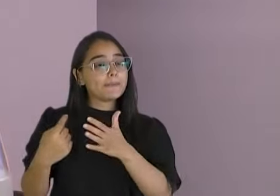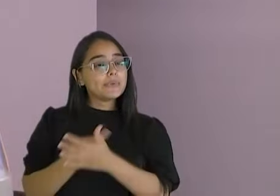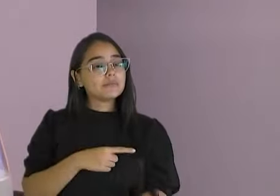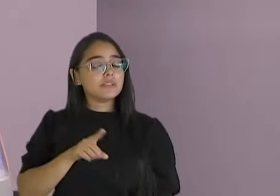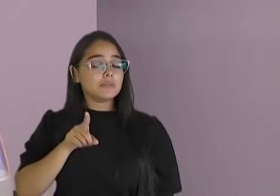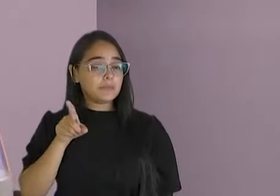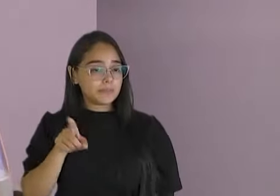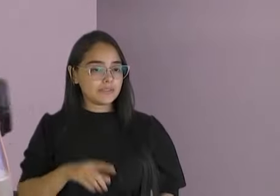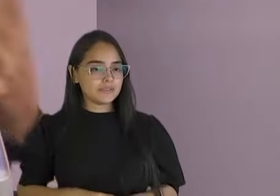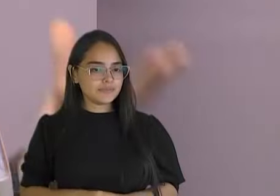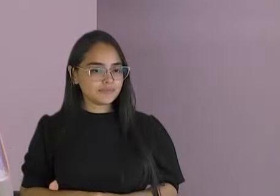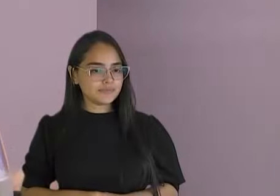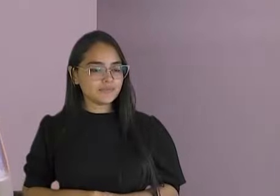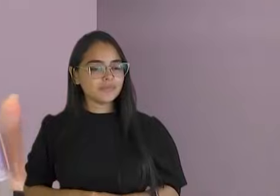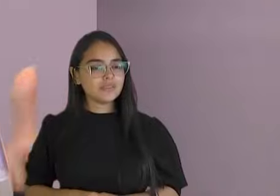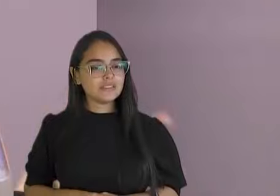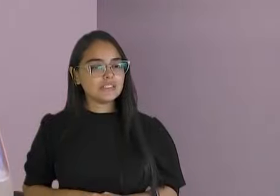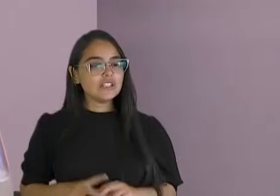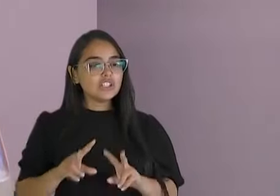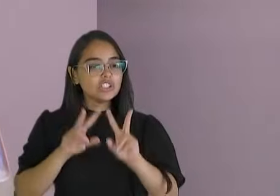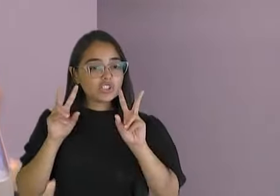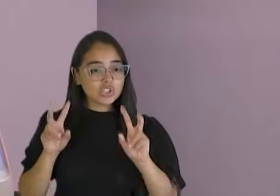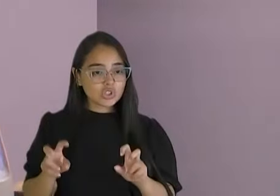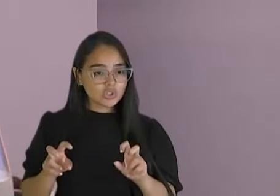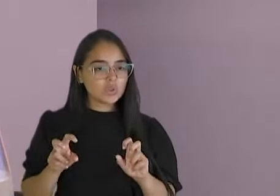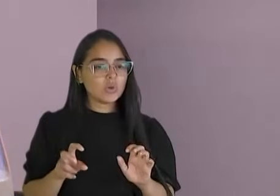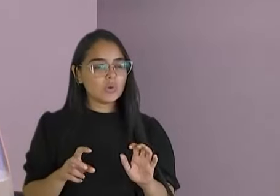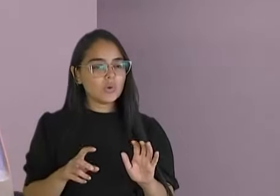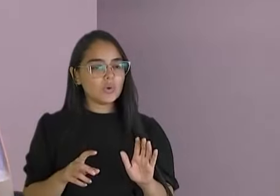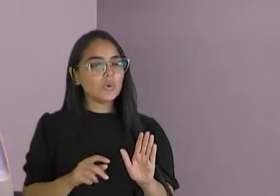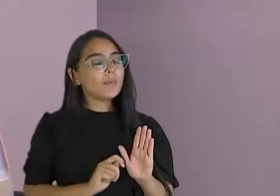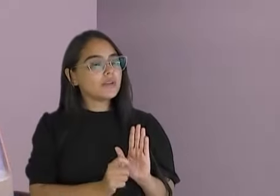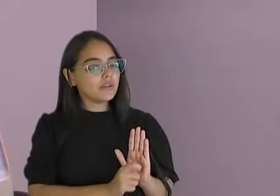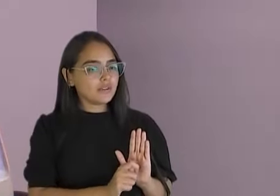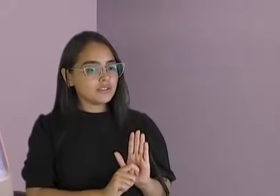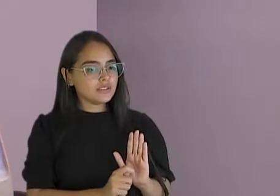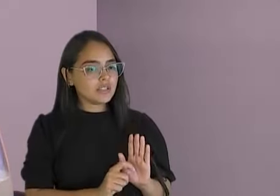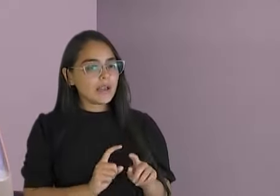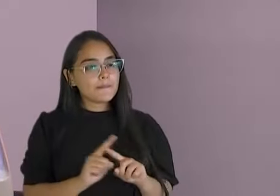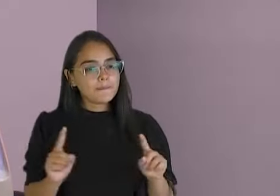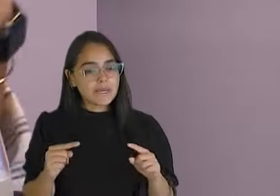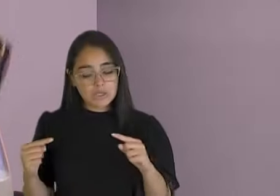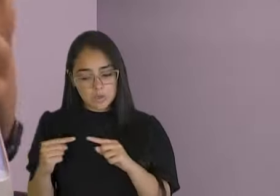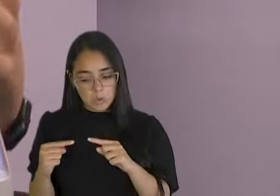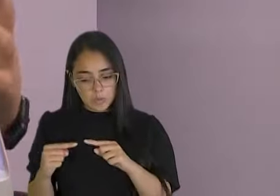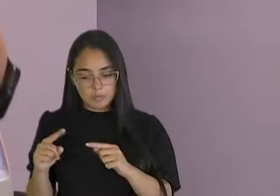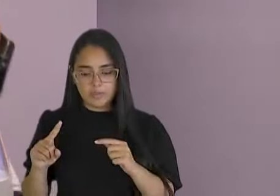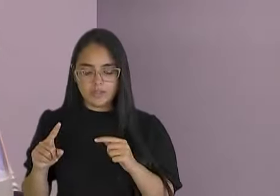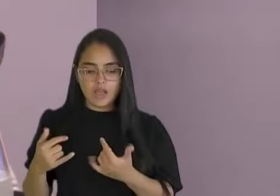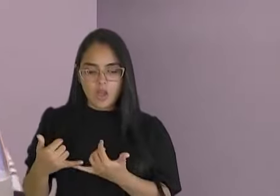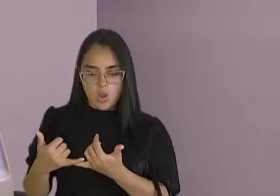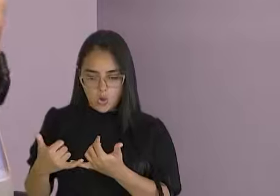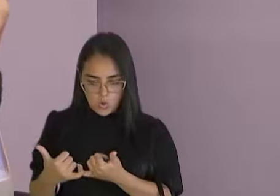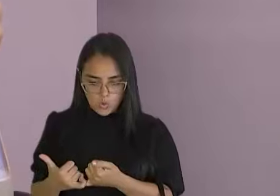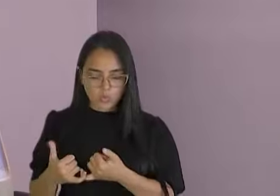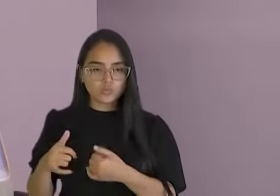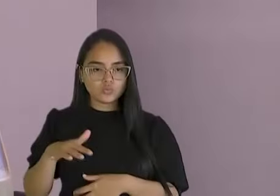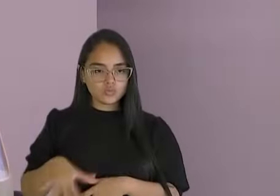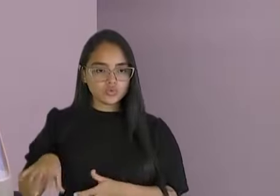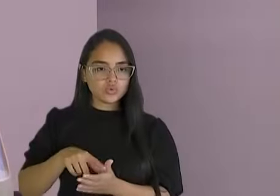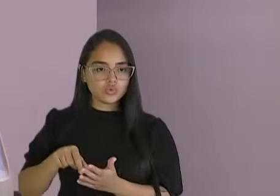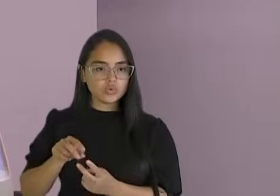ele. Isso a gente falando de questões de substâncias, mas que eu sempre acho que correlaciona com o jogo, justamente porque mexe